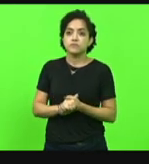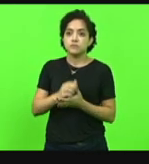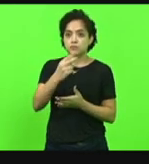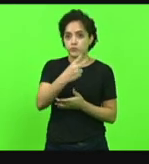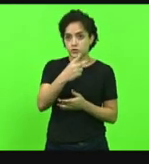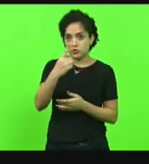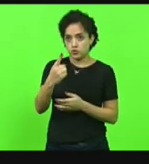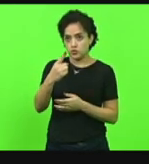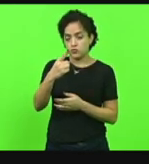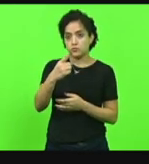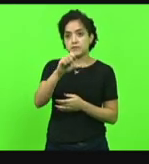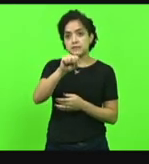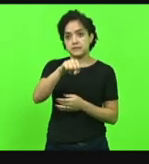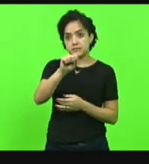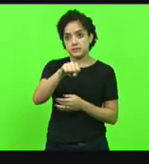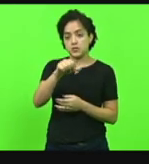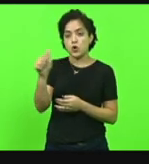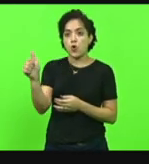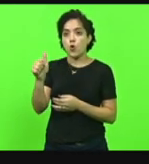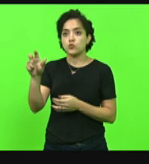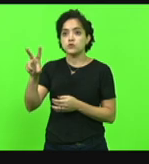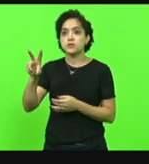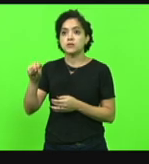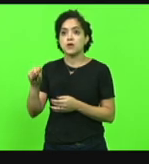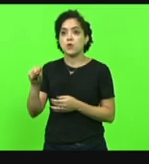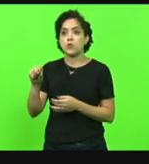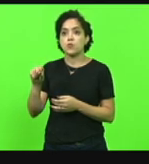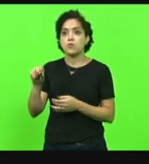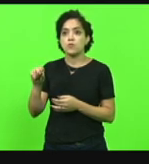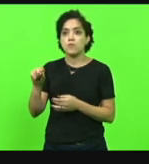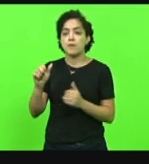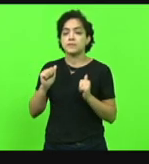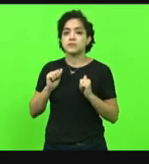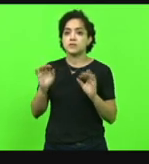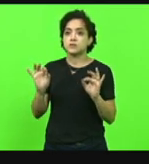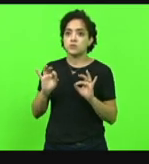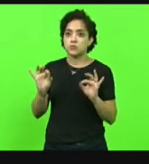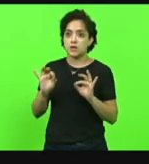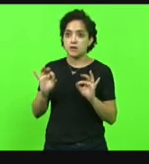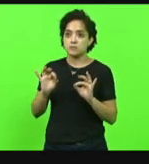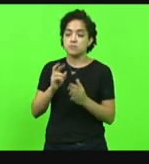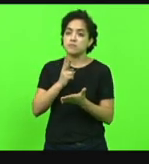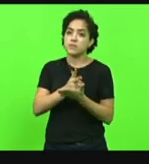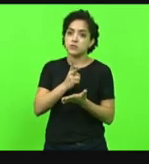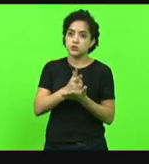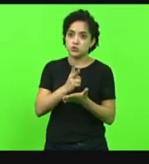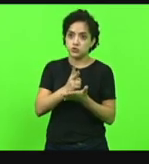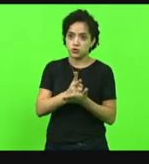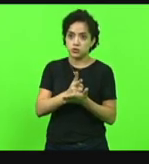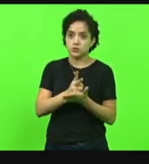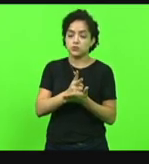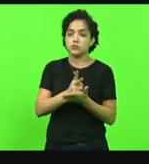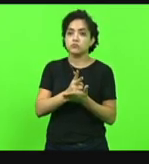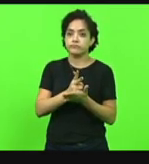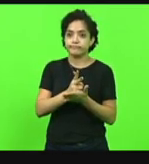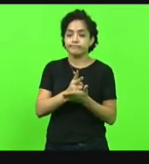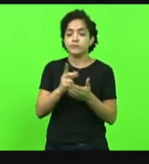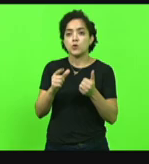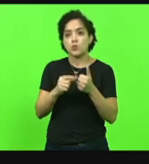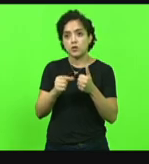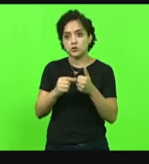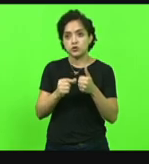21 votos sim, 11 votos não, nenhuma abstenção, está mantido o artigo 97.